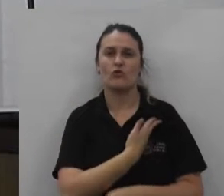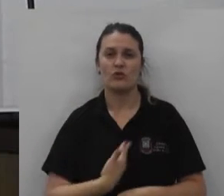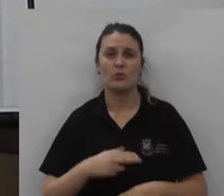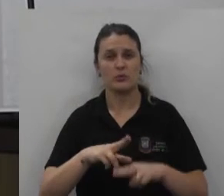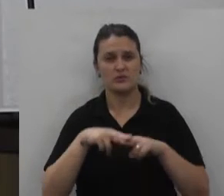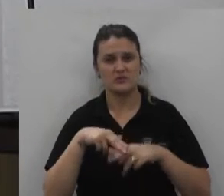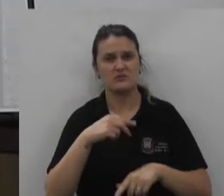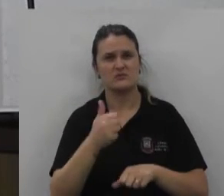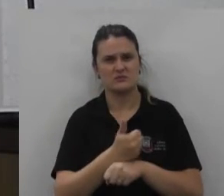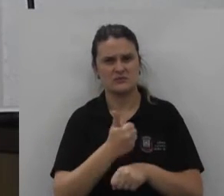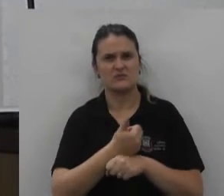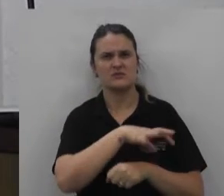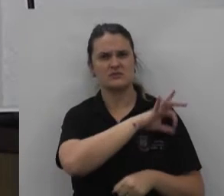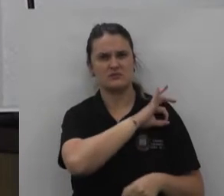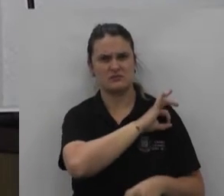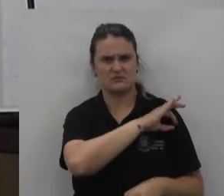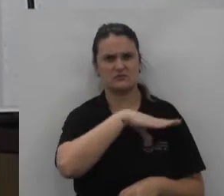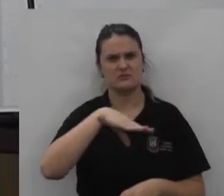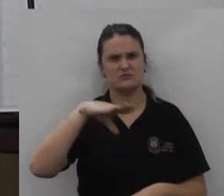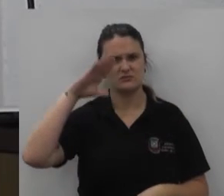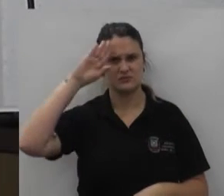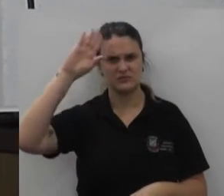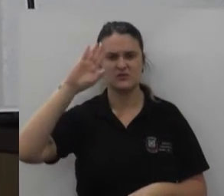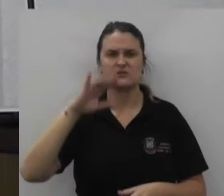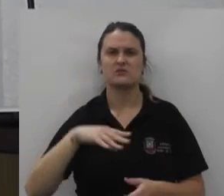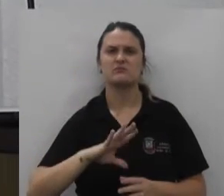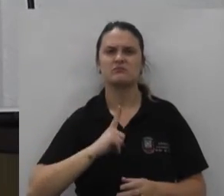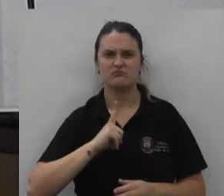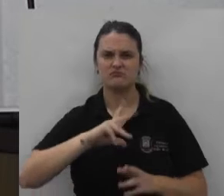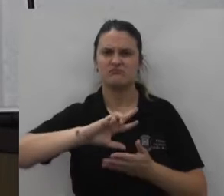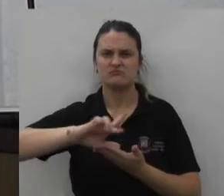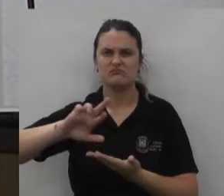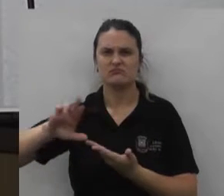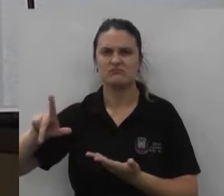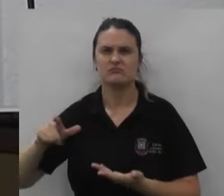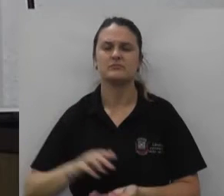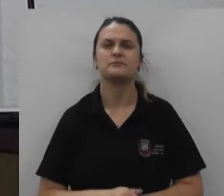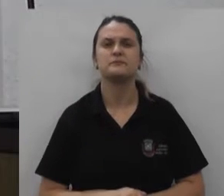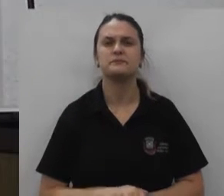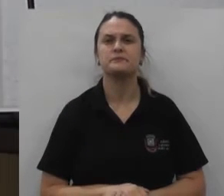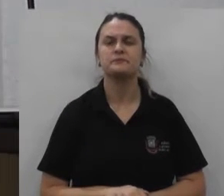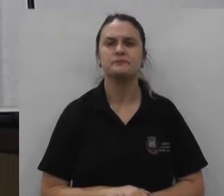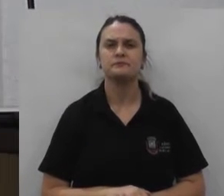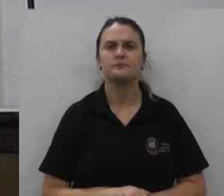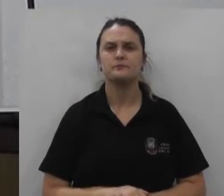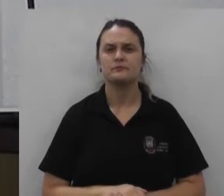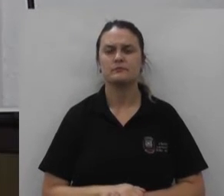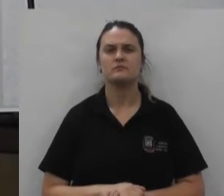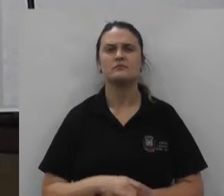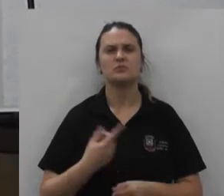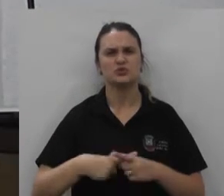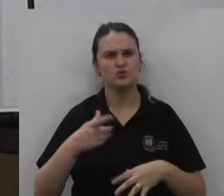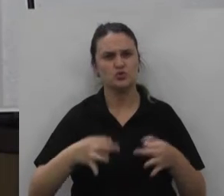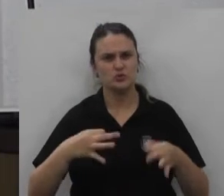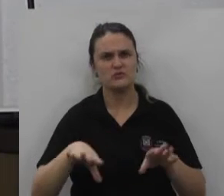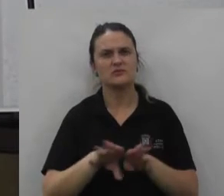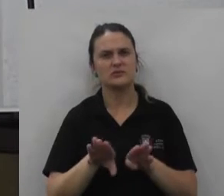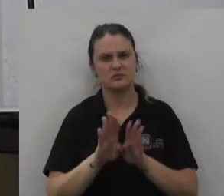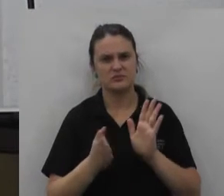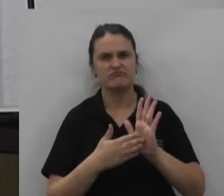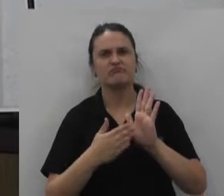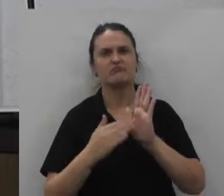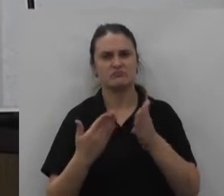por cargos, delegado, sargento, tenente, coronel, enfim, juízes,